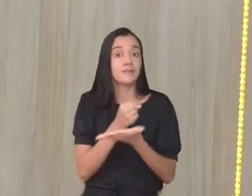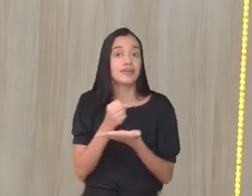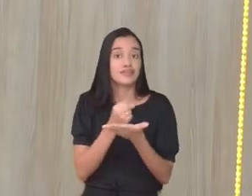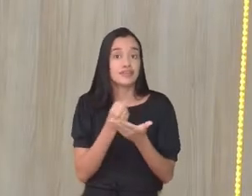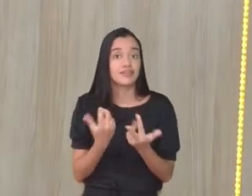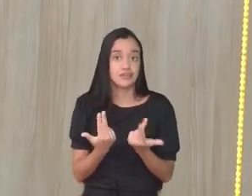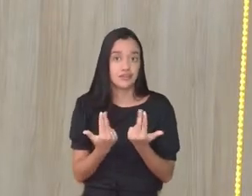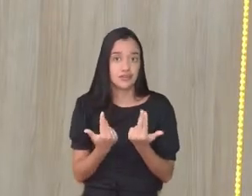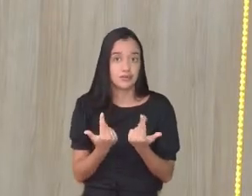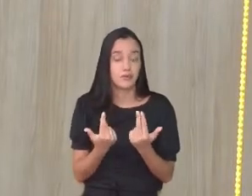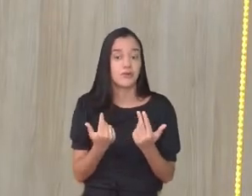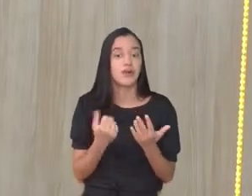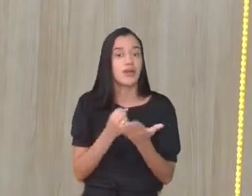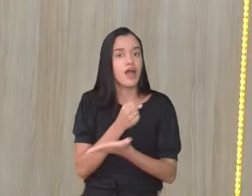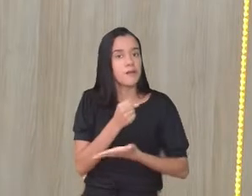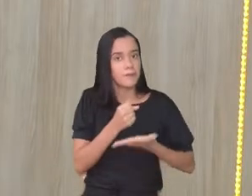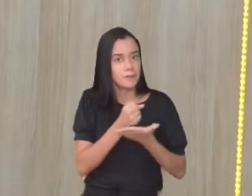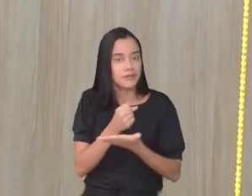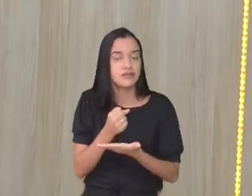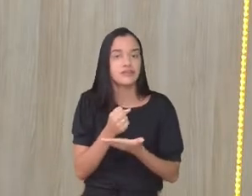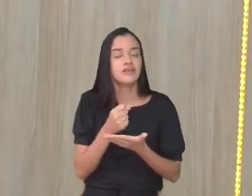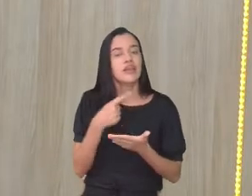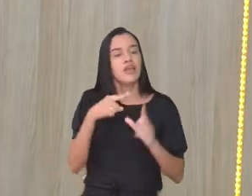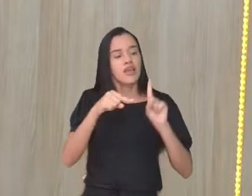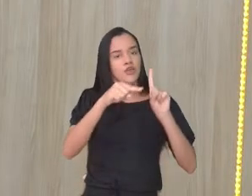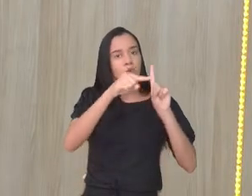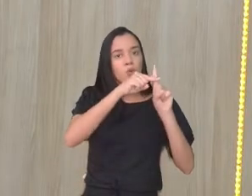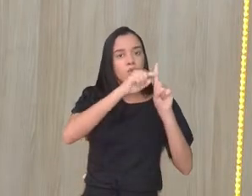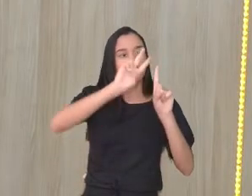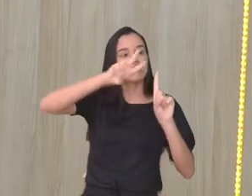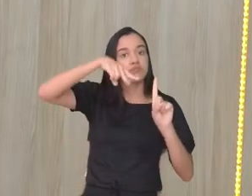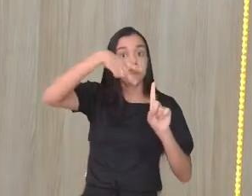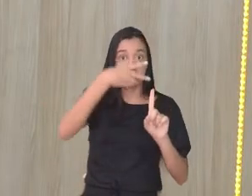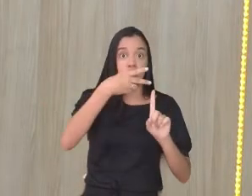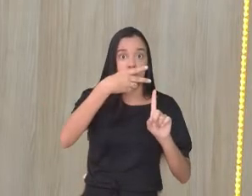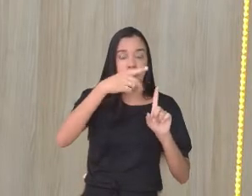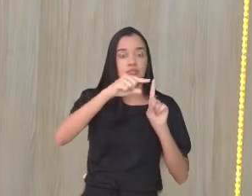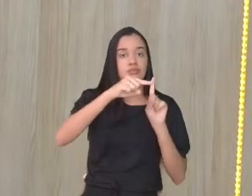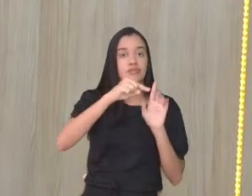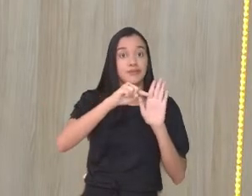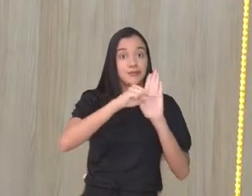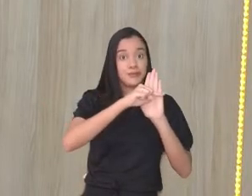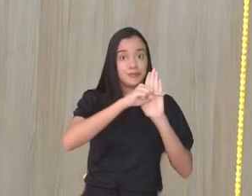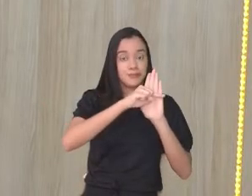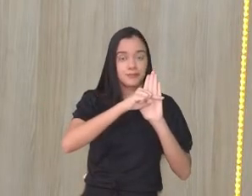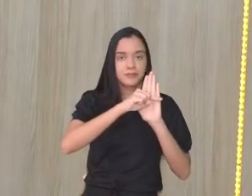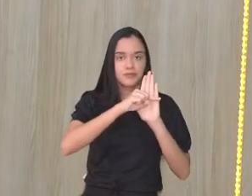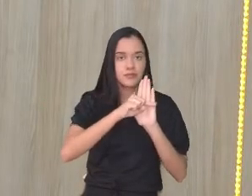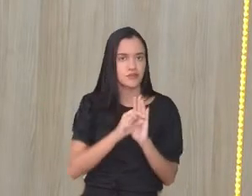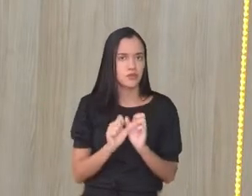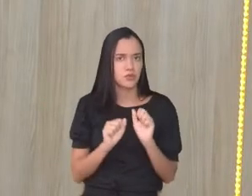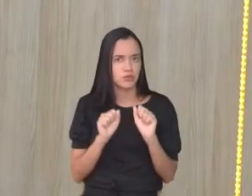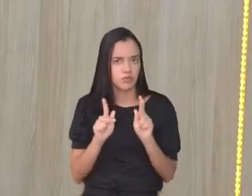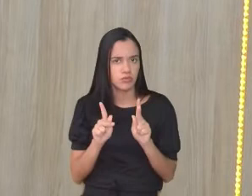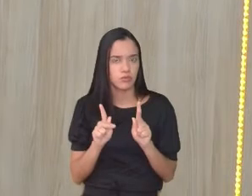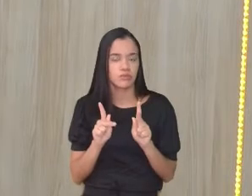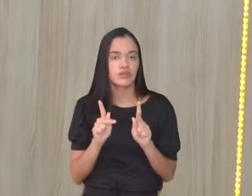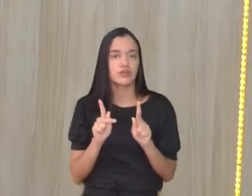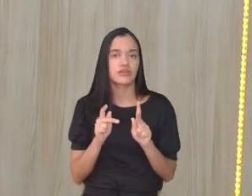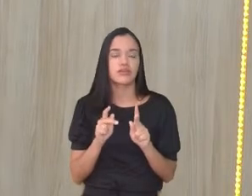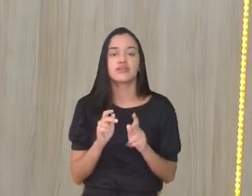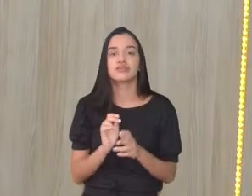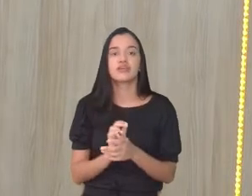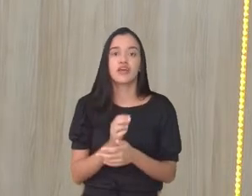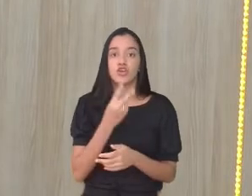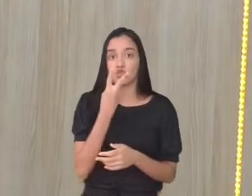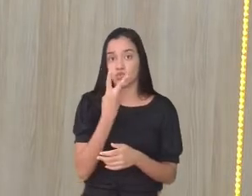gente repete a base e subtrai os expoentes. Belezinha? Até aí tudo bem. Duas propriedades aqui a gente já